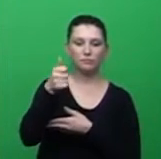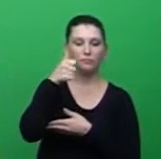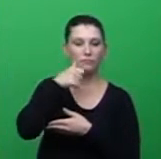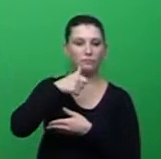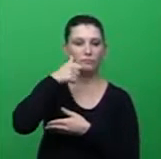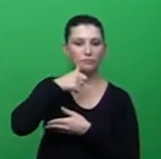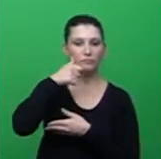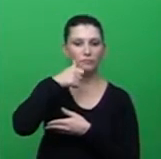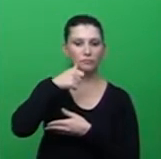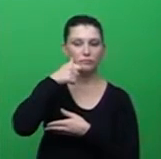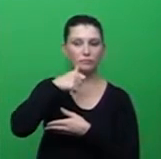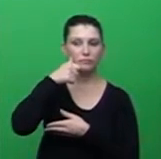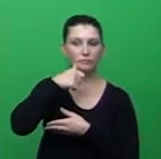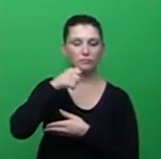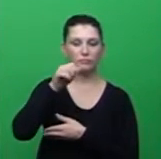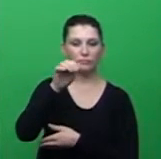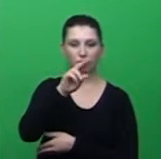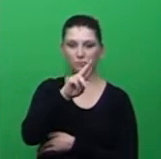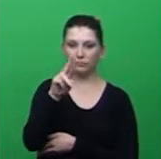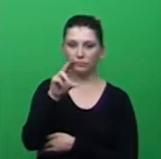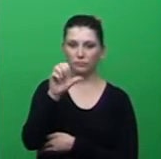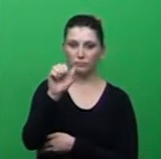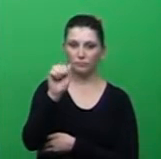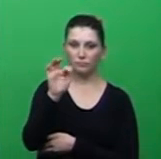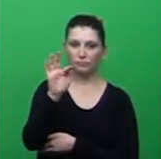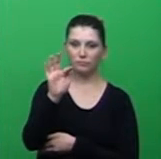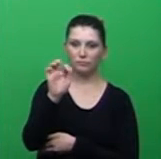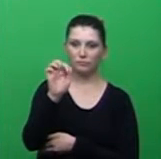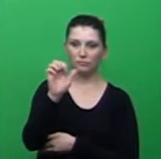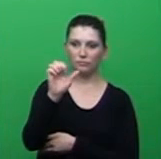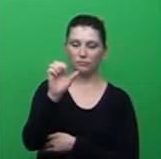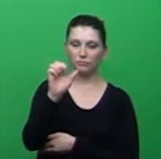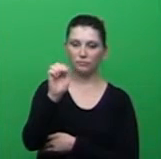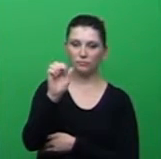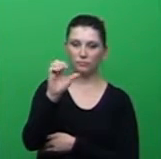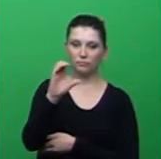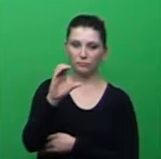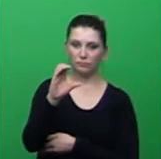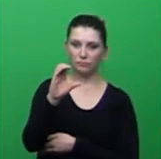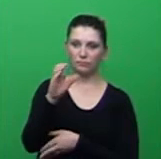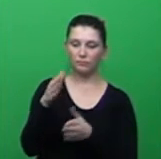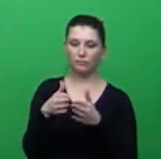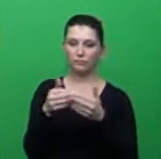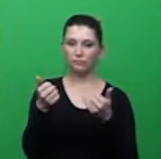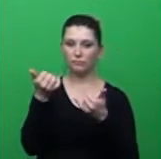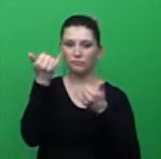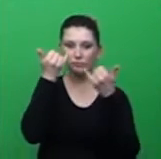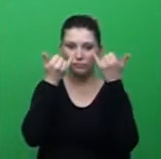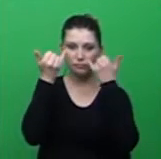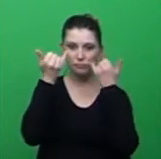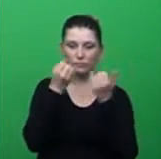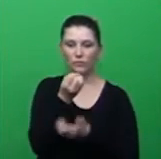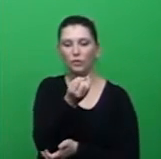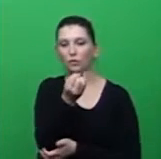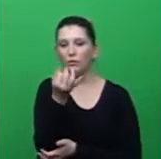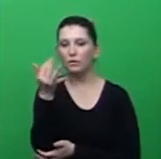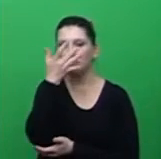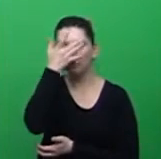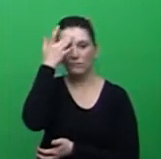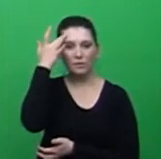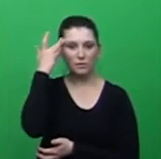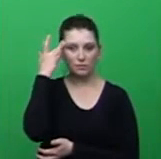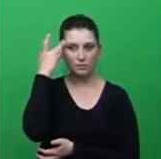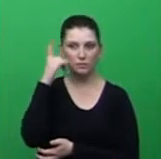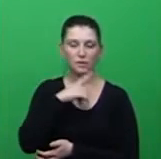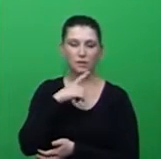Assistência Social de Criciúma, FASC, solicitando as seguintes informações. Quantos funcionários efetivos tem